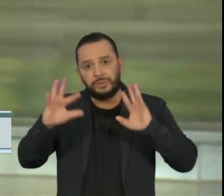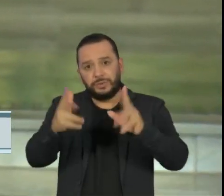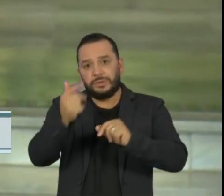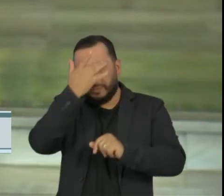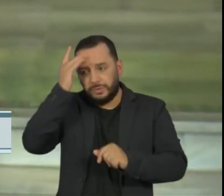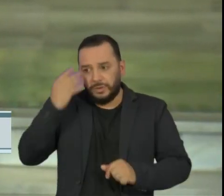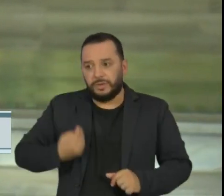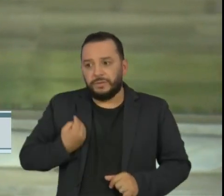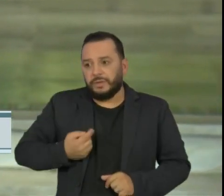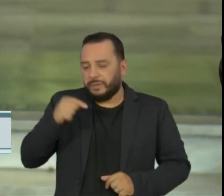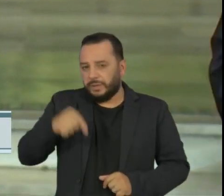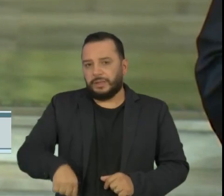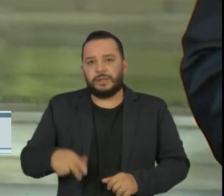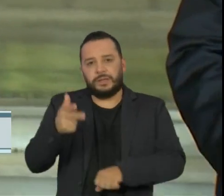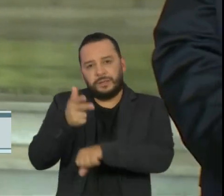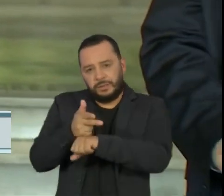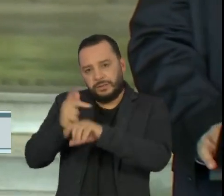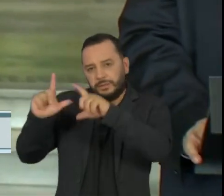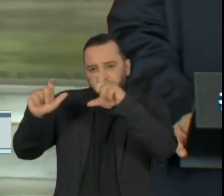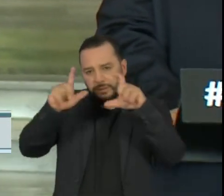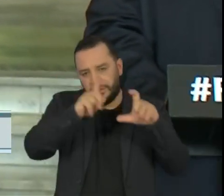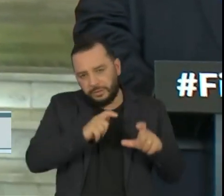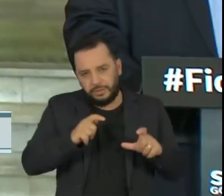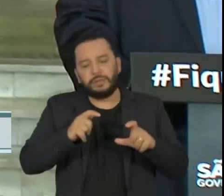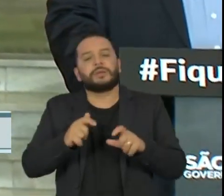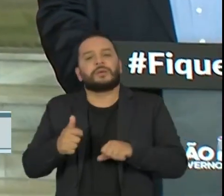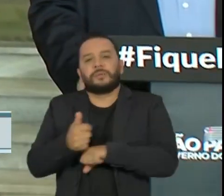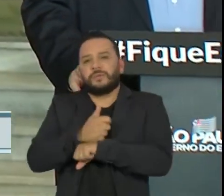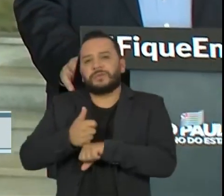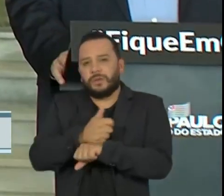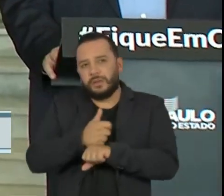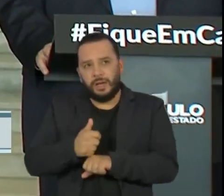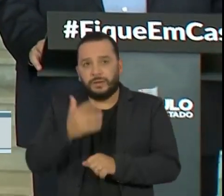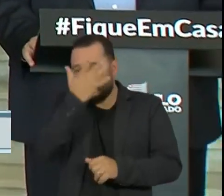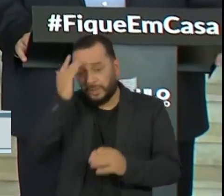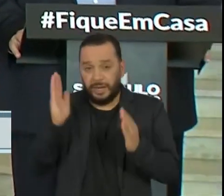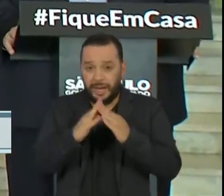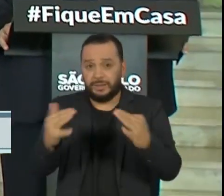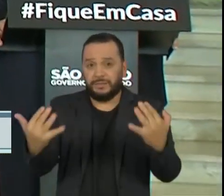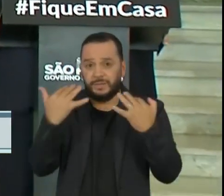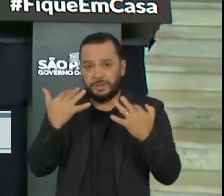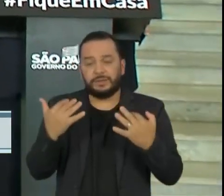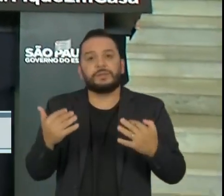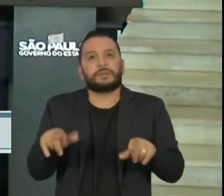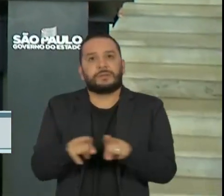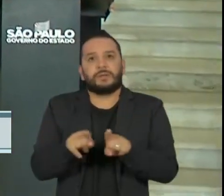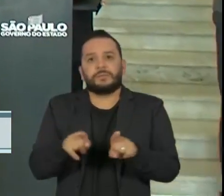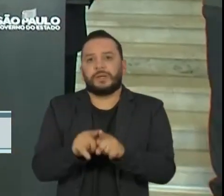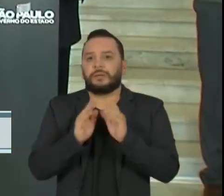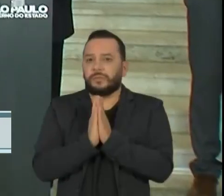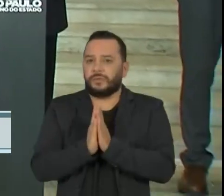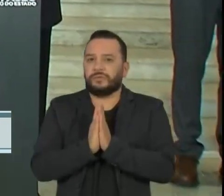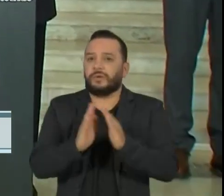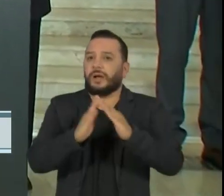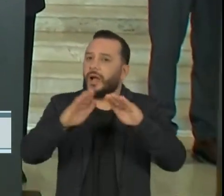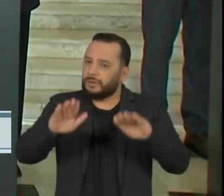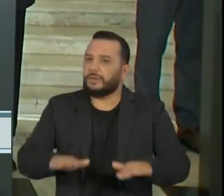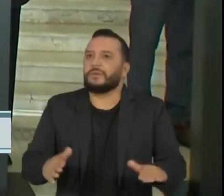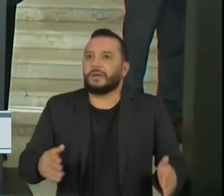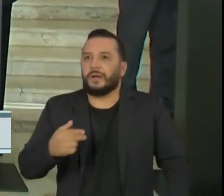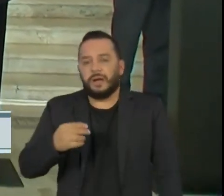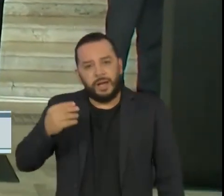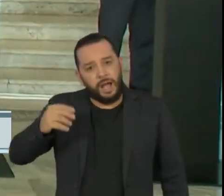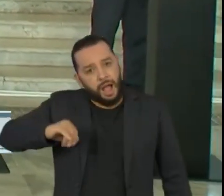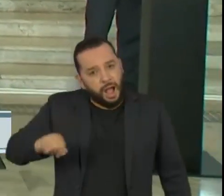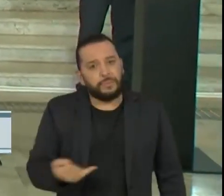estão, técnicos, cinegrafistas, fotógrafos, aos que estão em casa também nos acompanhando, desejando que, por favor, fiquem em casa,